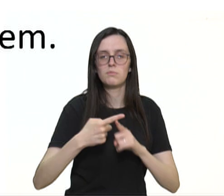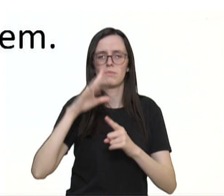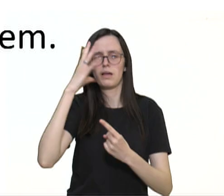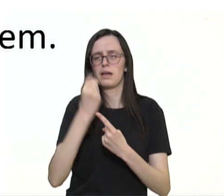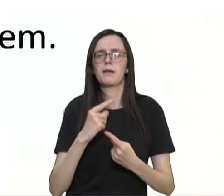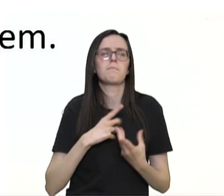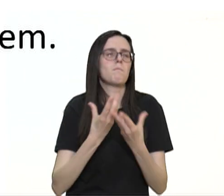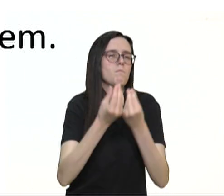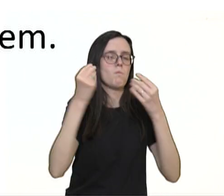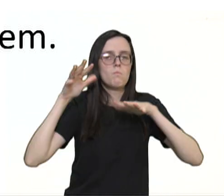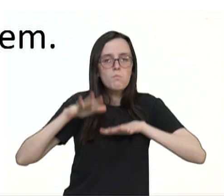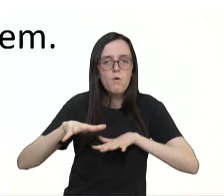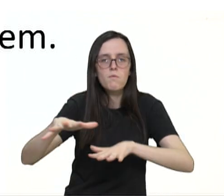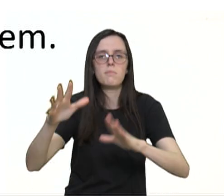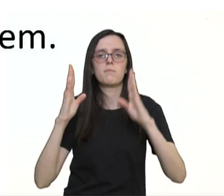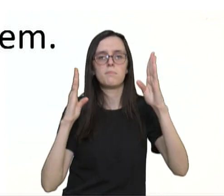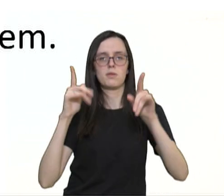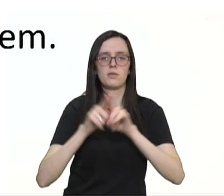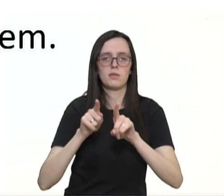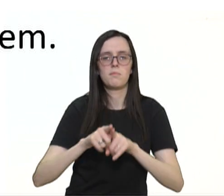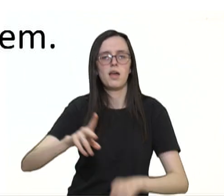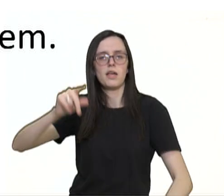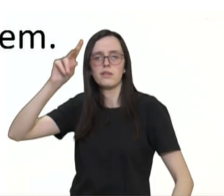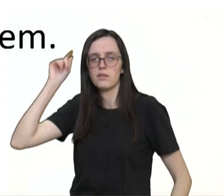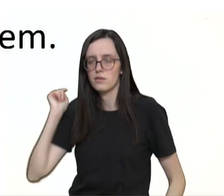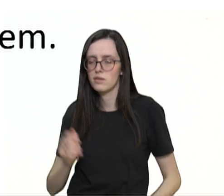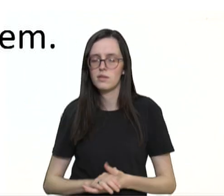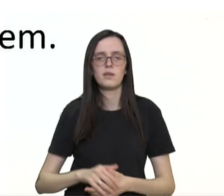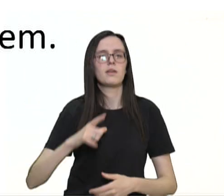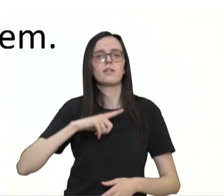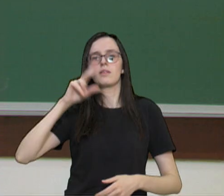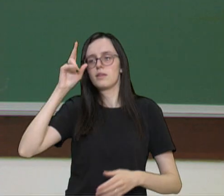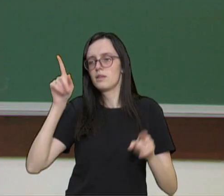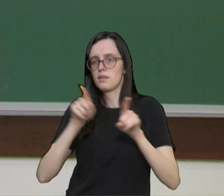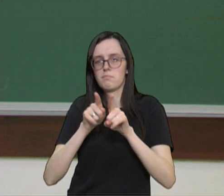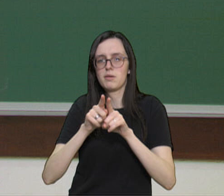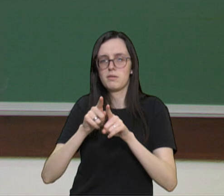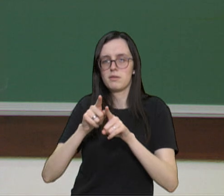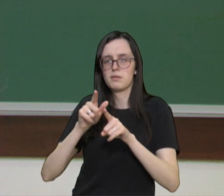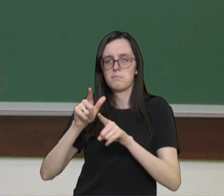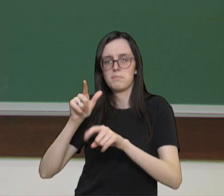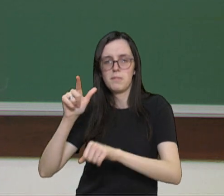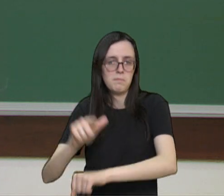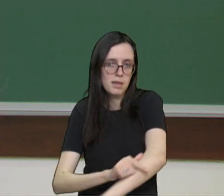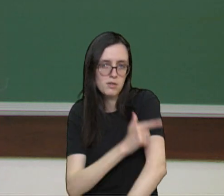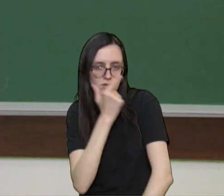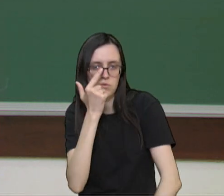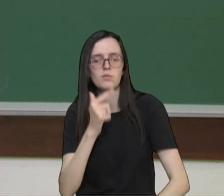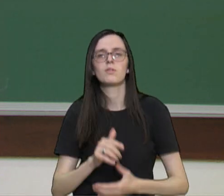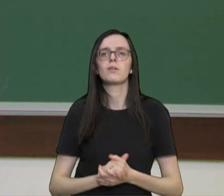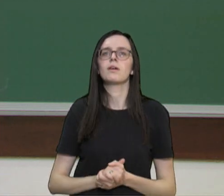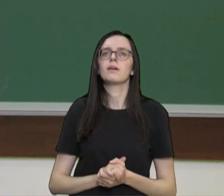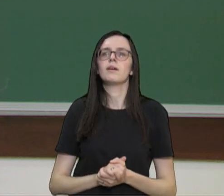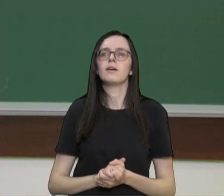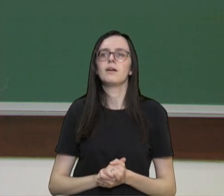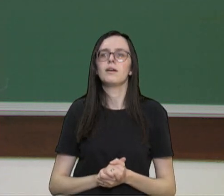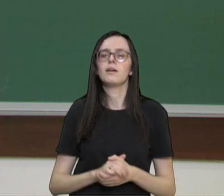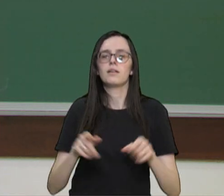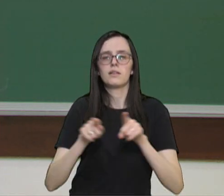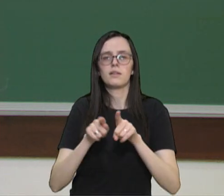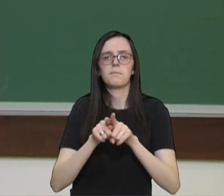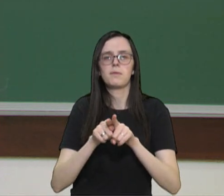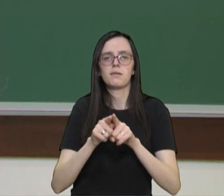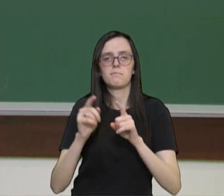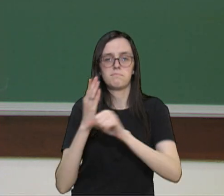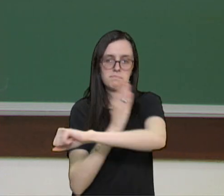tem muito movimento e período. Tem a Idade Antiga, tem a Idade Pré-Histórica, tem a Idade Média,